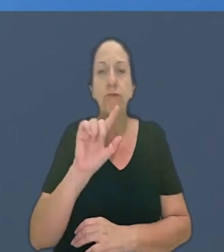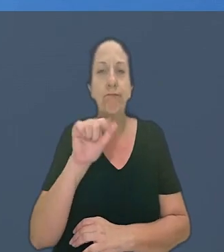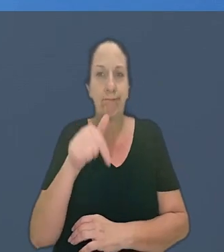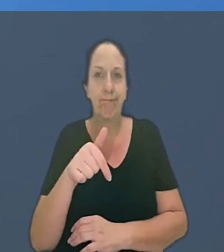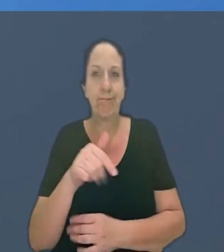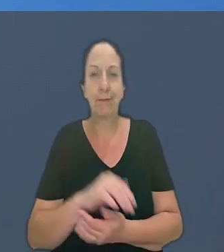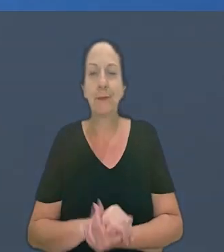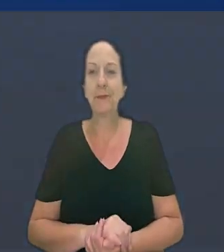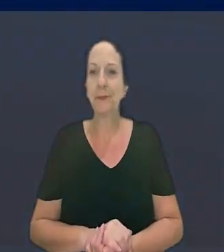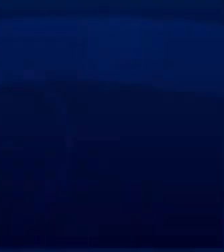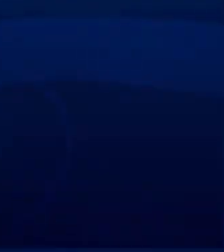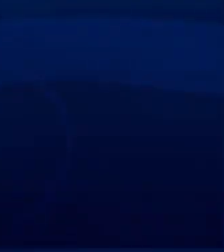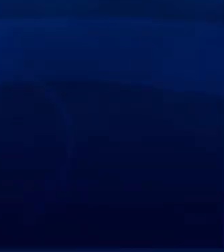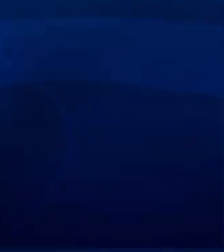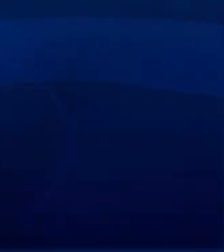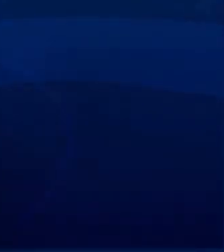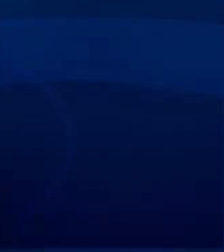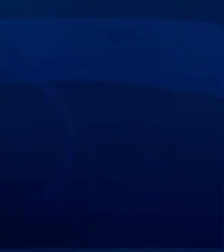É daqui a pouco.